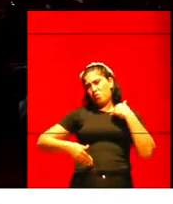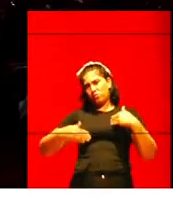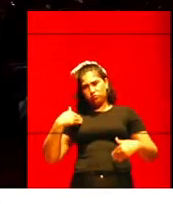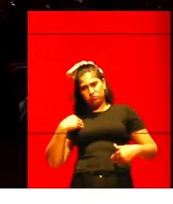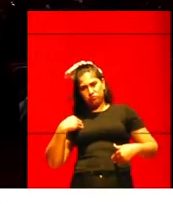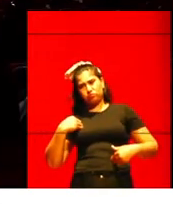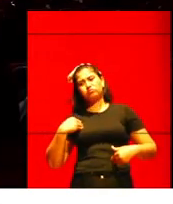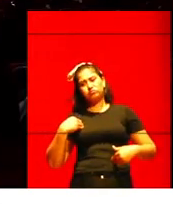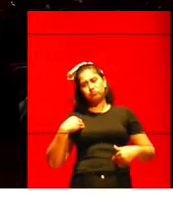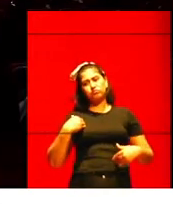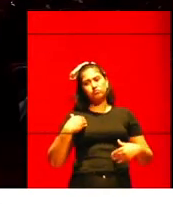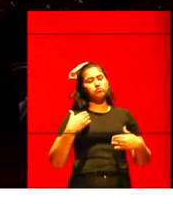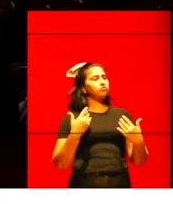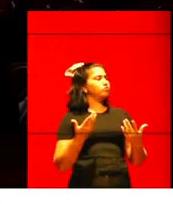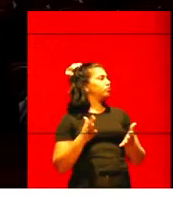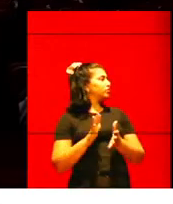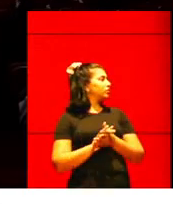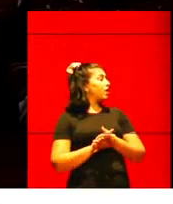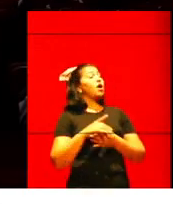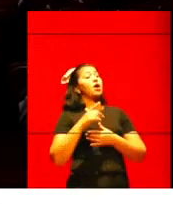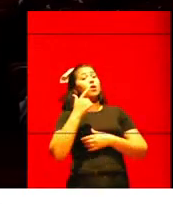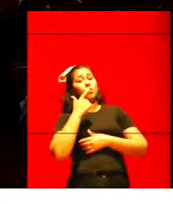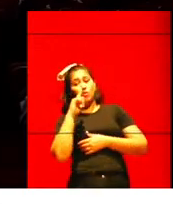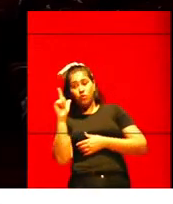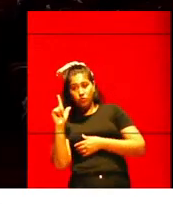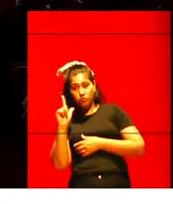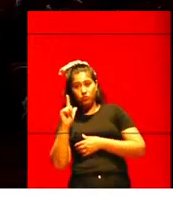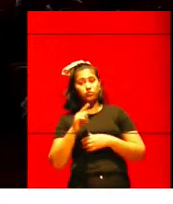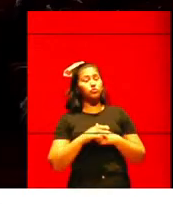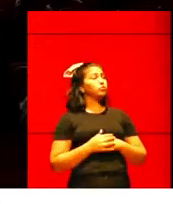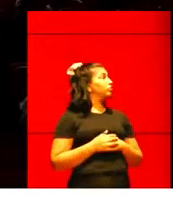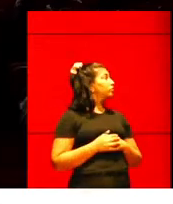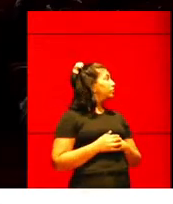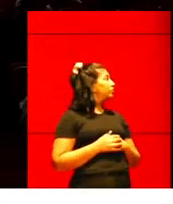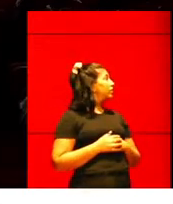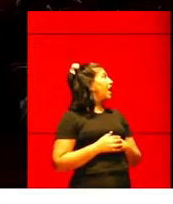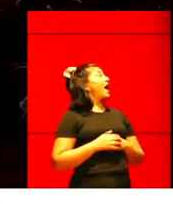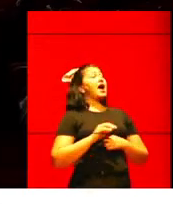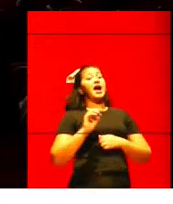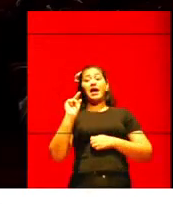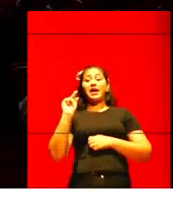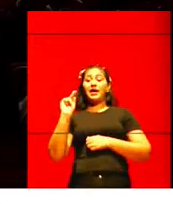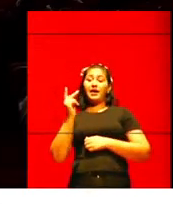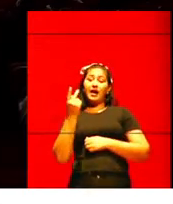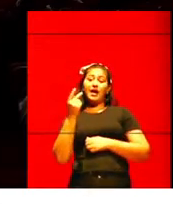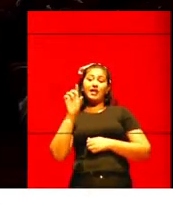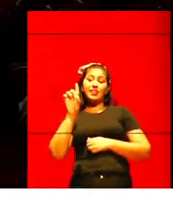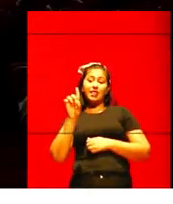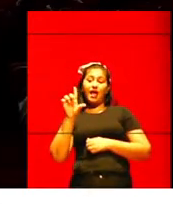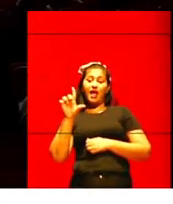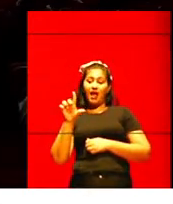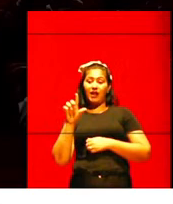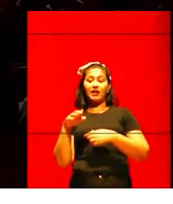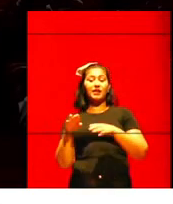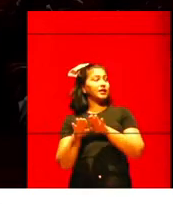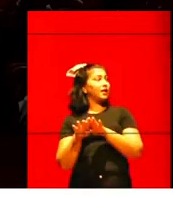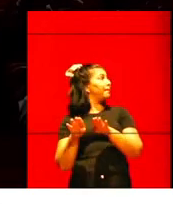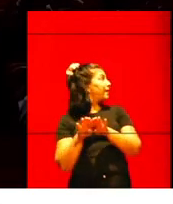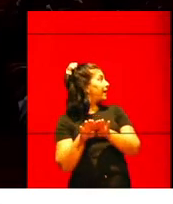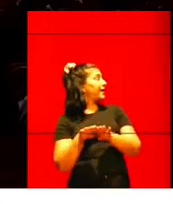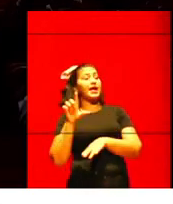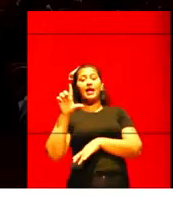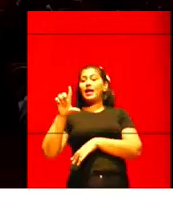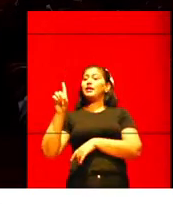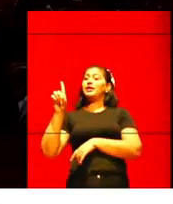favor. E aí nós temos os colesteróis HDL e LDL. São lipoproteínas.